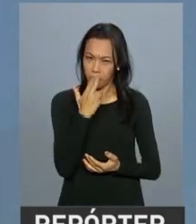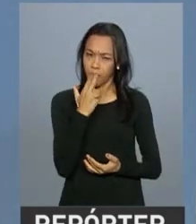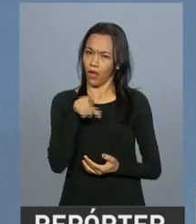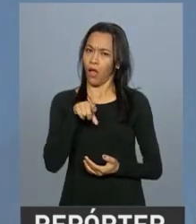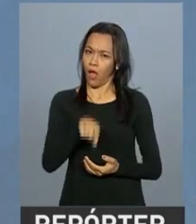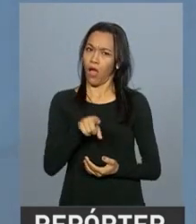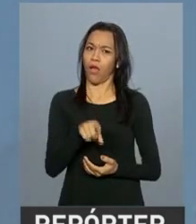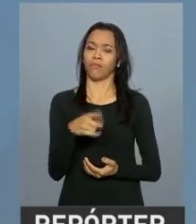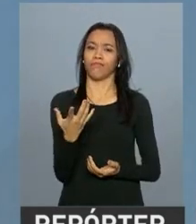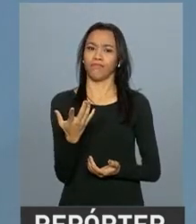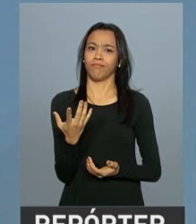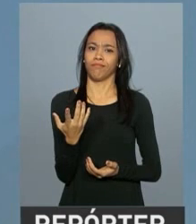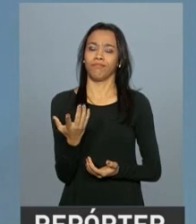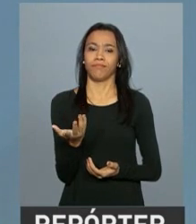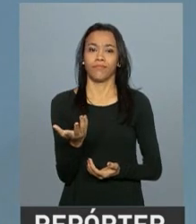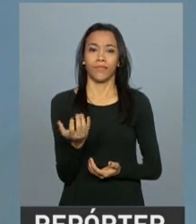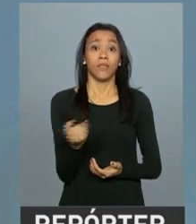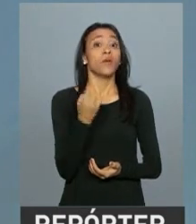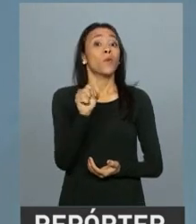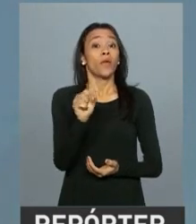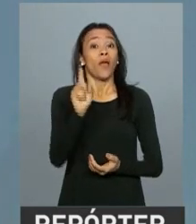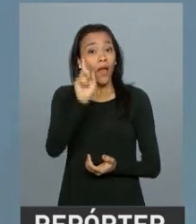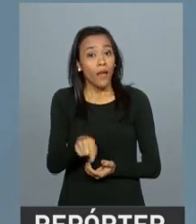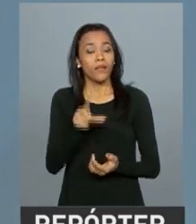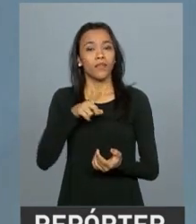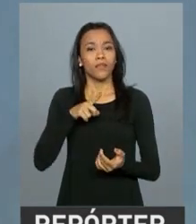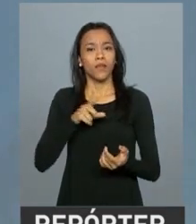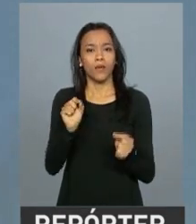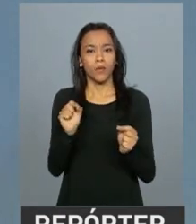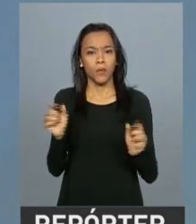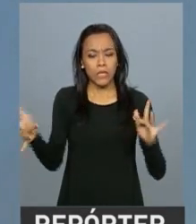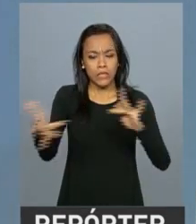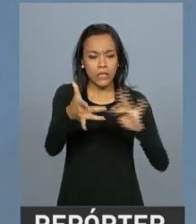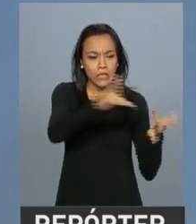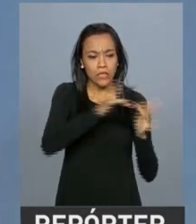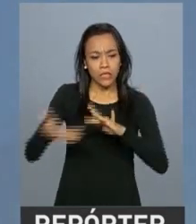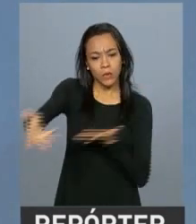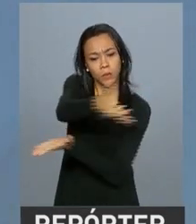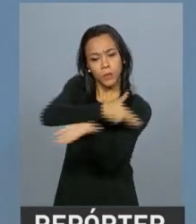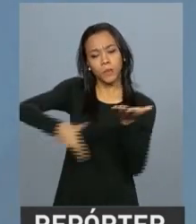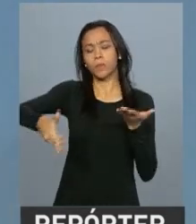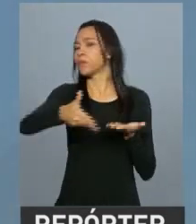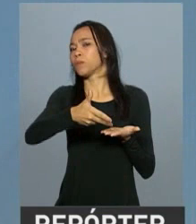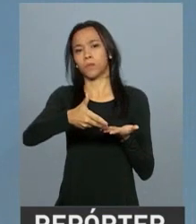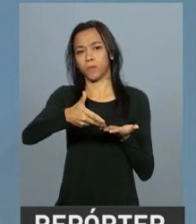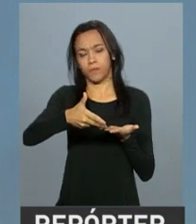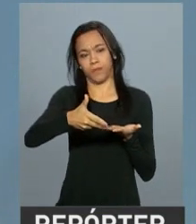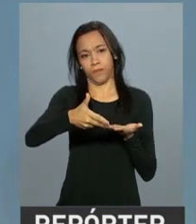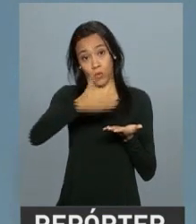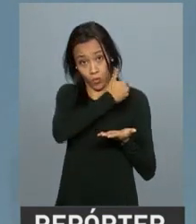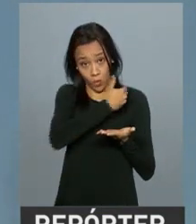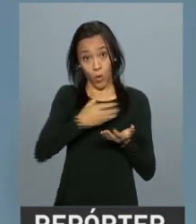irrelevante, mas na democracia não é. É estabelecer uma conexão, Turra, entre